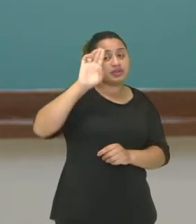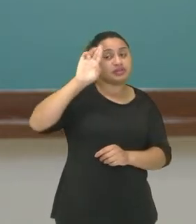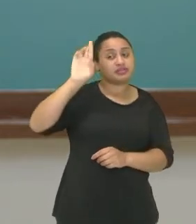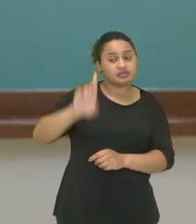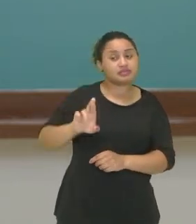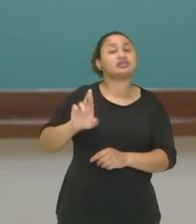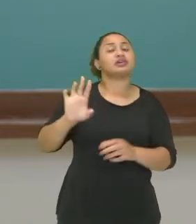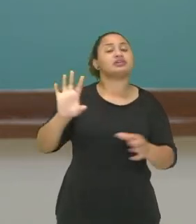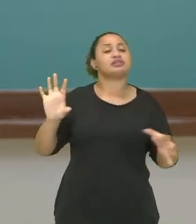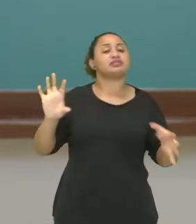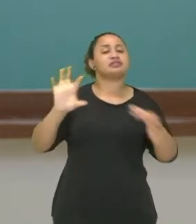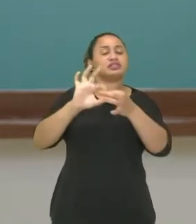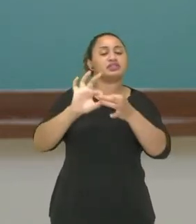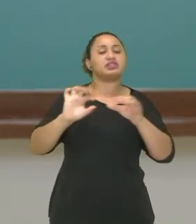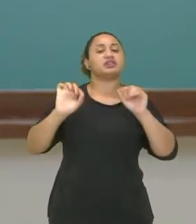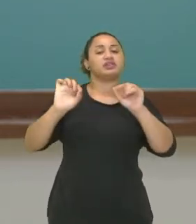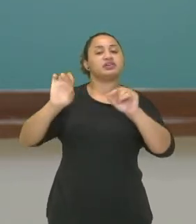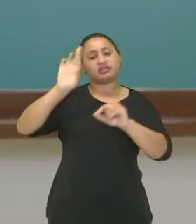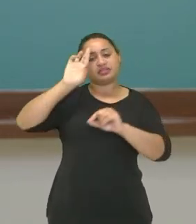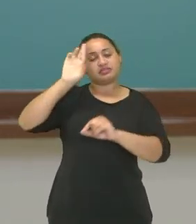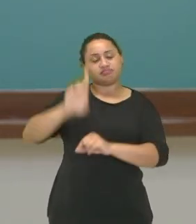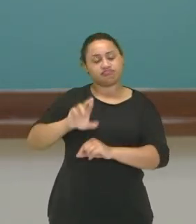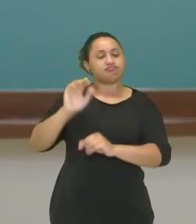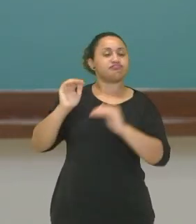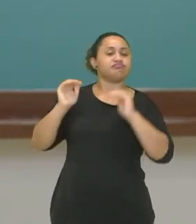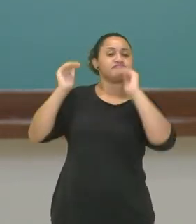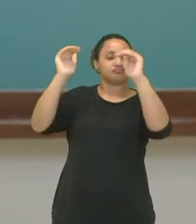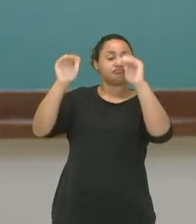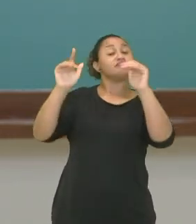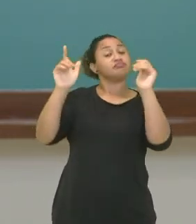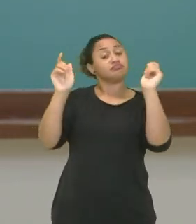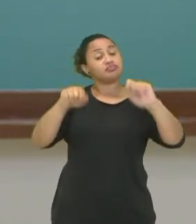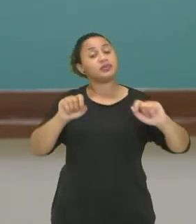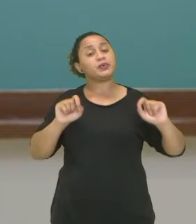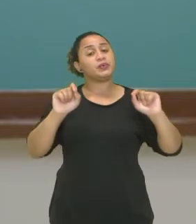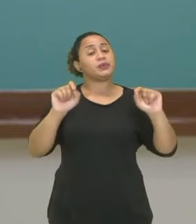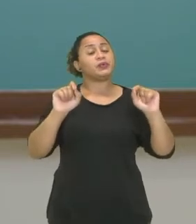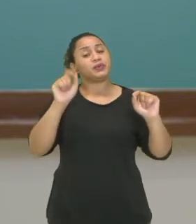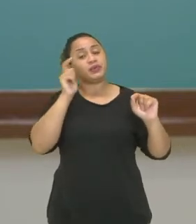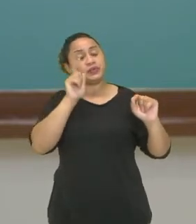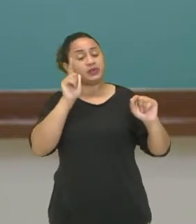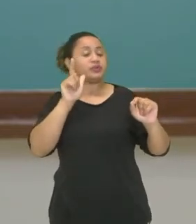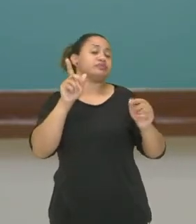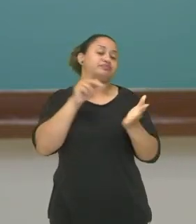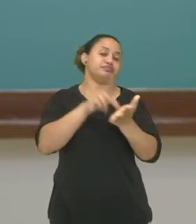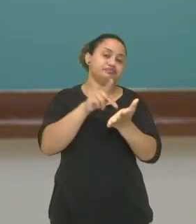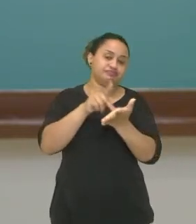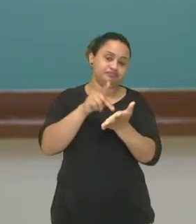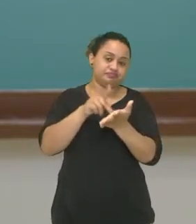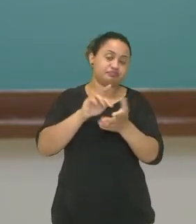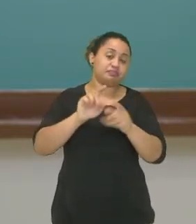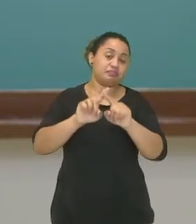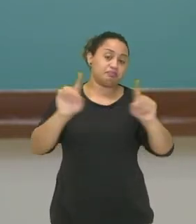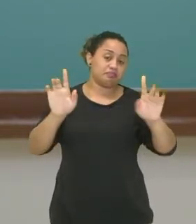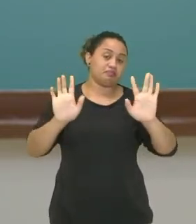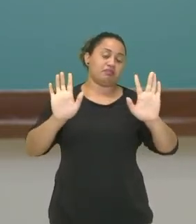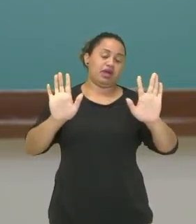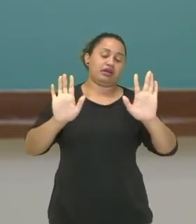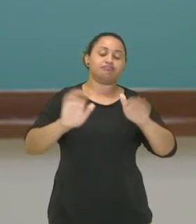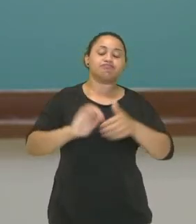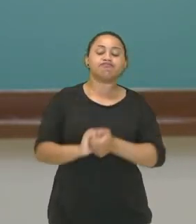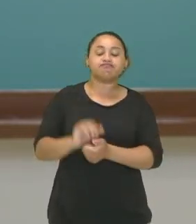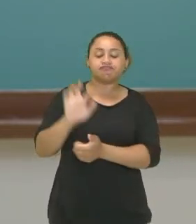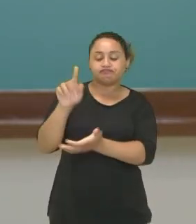estando conectada a uma razão superior, seria capaz de chegar à verdade. Mas essa